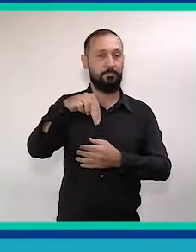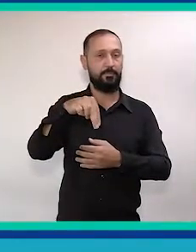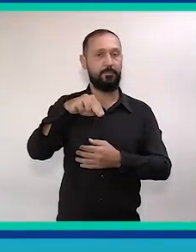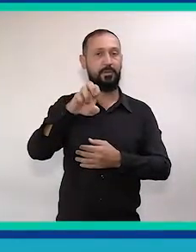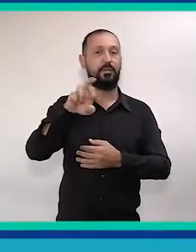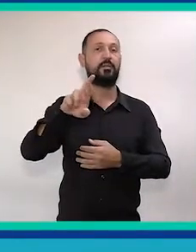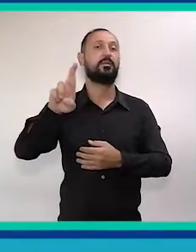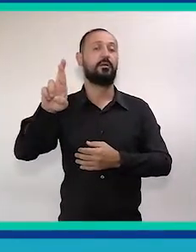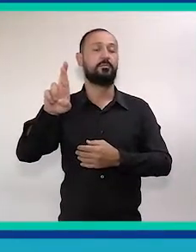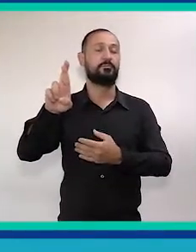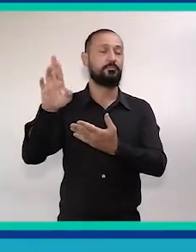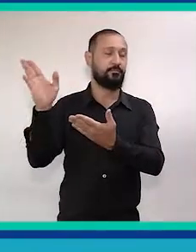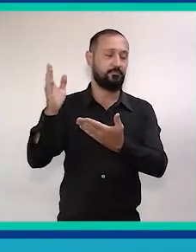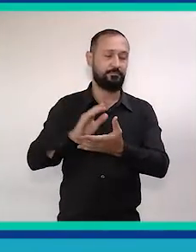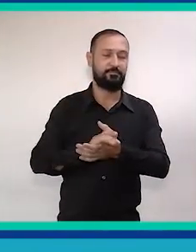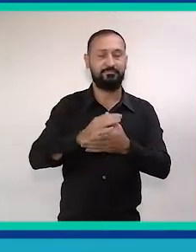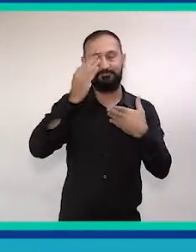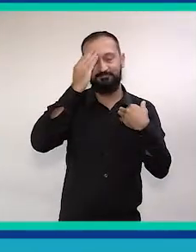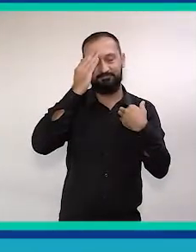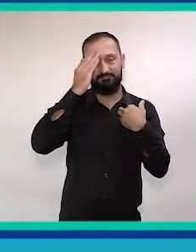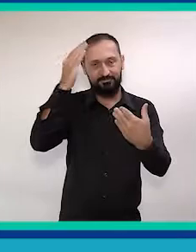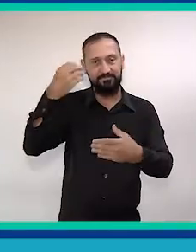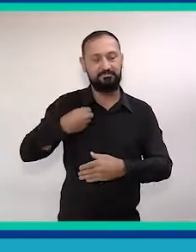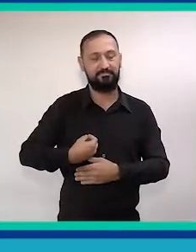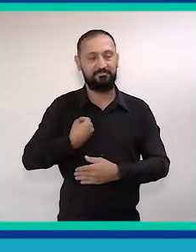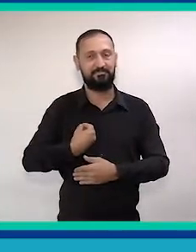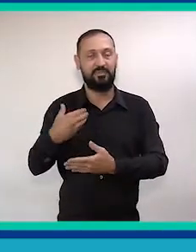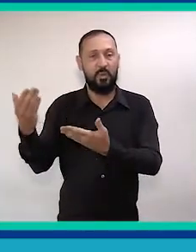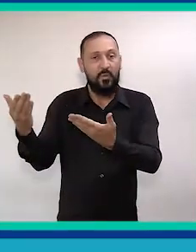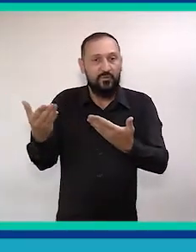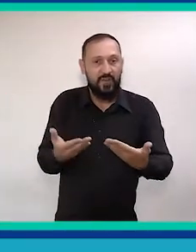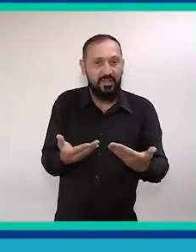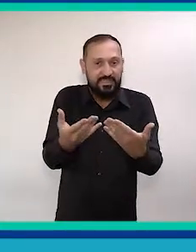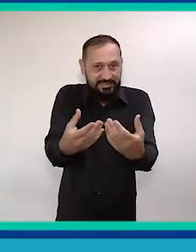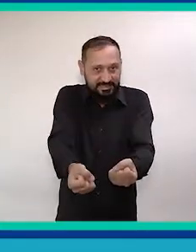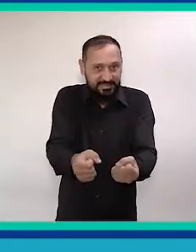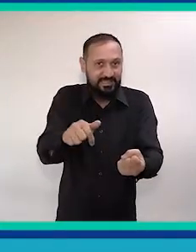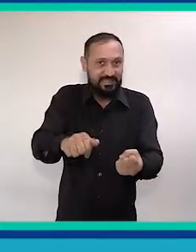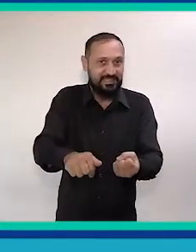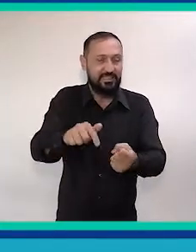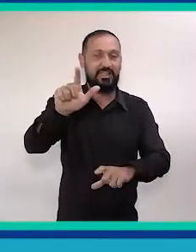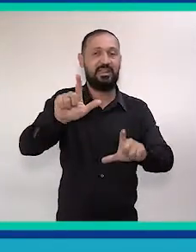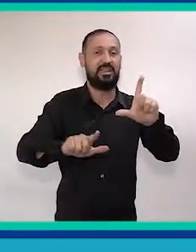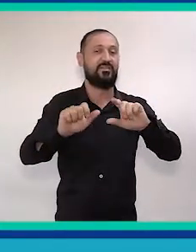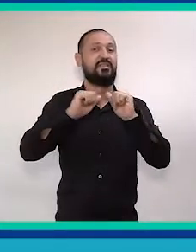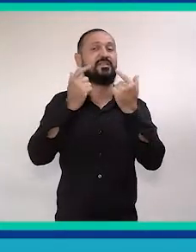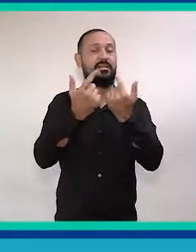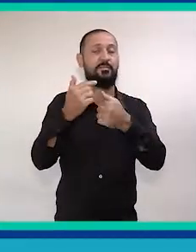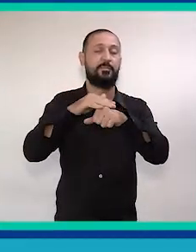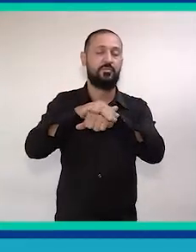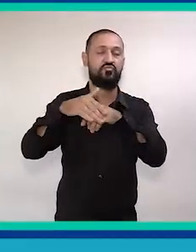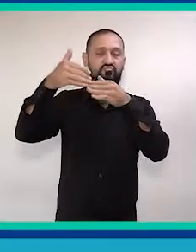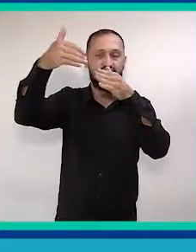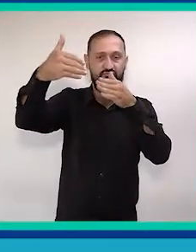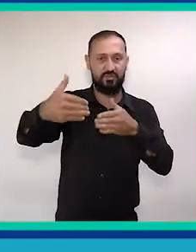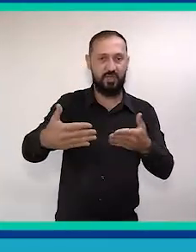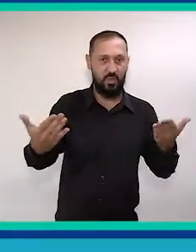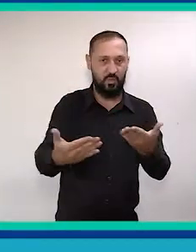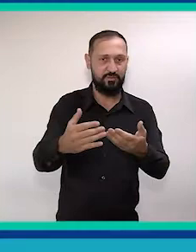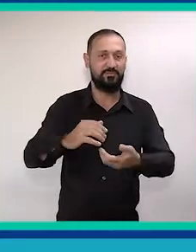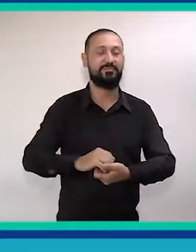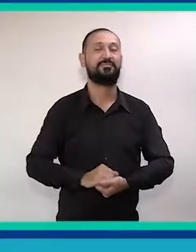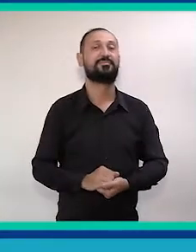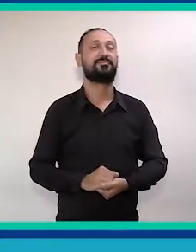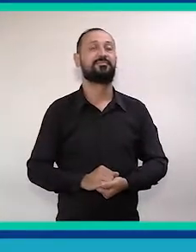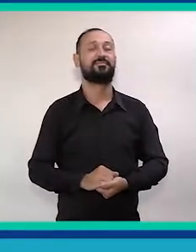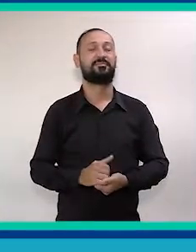o Breno Emanuel Farias Freeling. Breno, muito obrigado por ter aceito o convite aqui da TV Assembleia para conversar com a